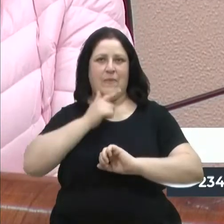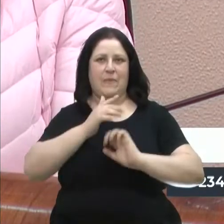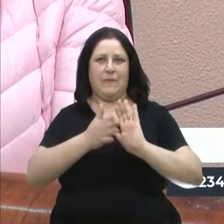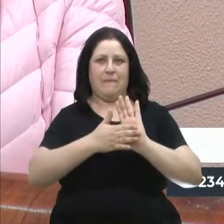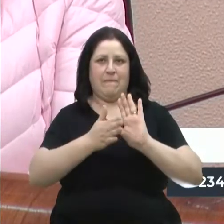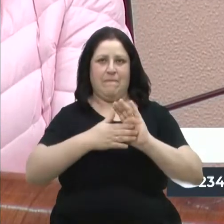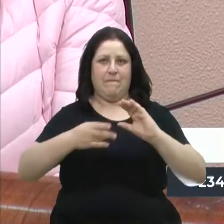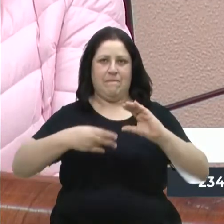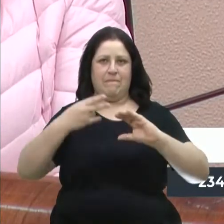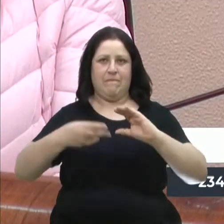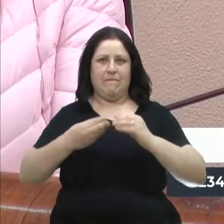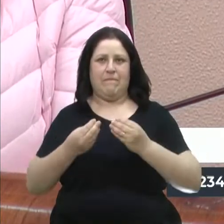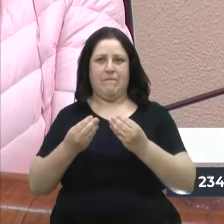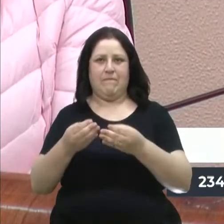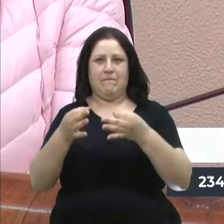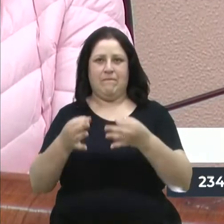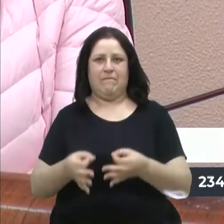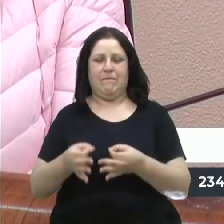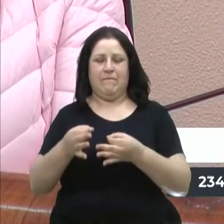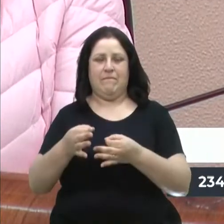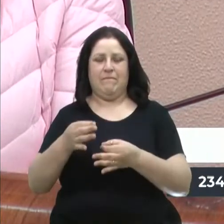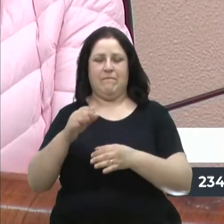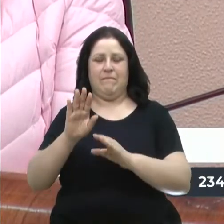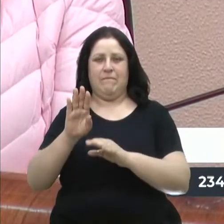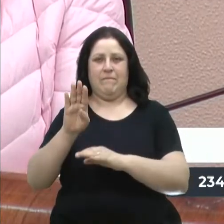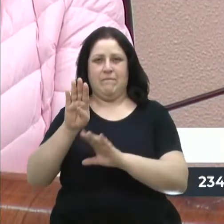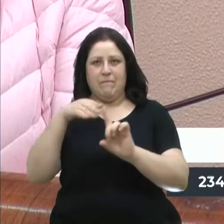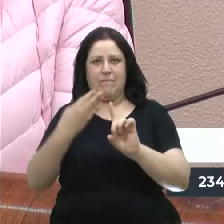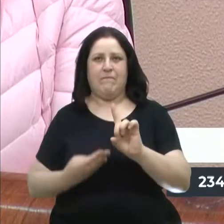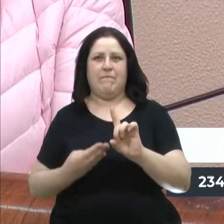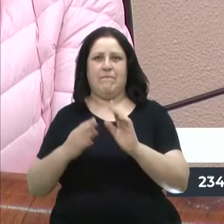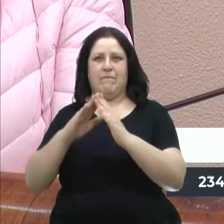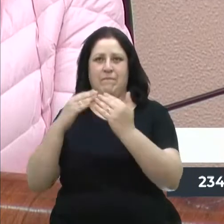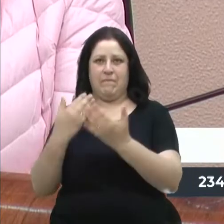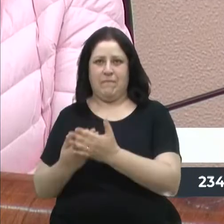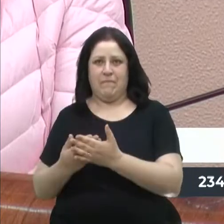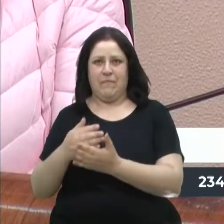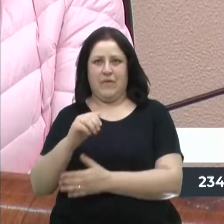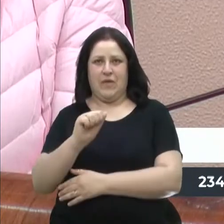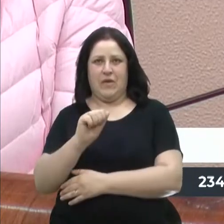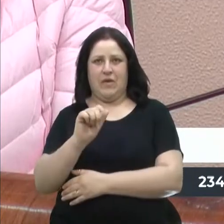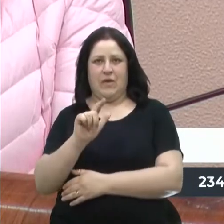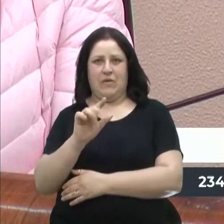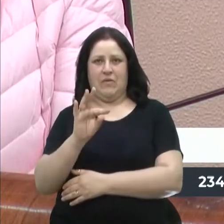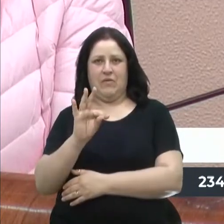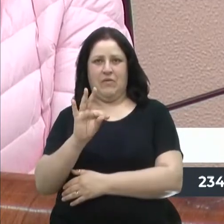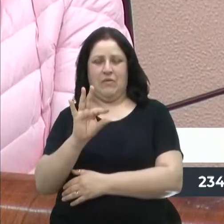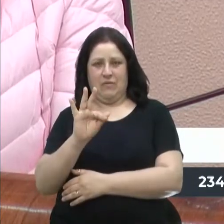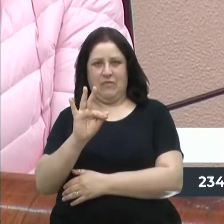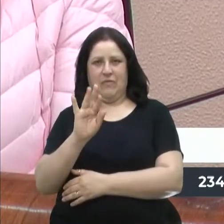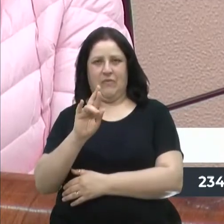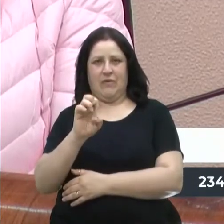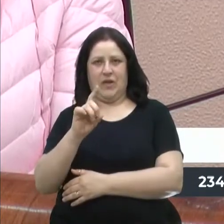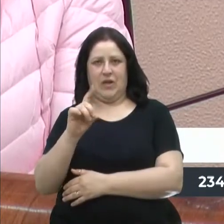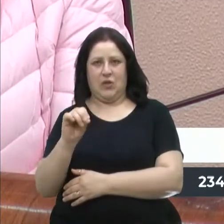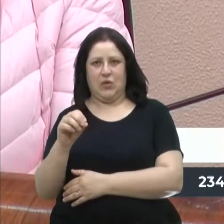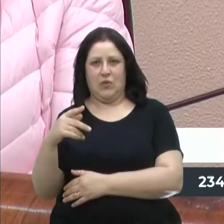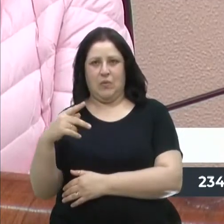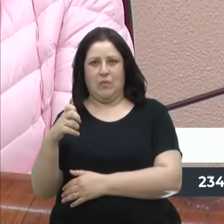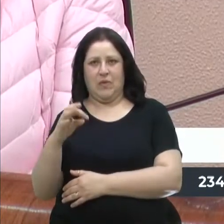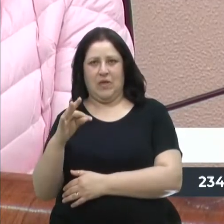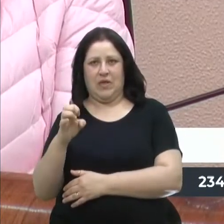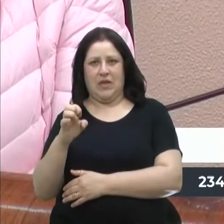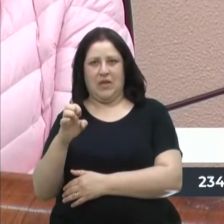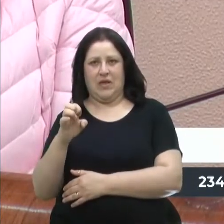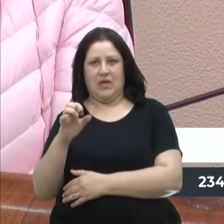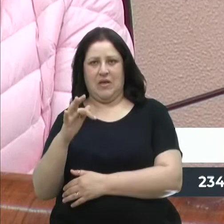presta justa homenagem a Escola Municipal de Ensino Fundamental Alfredo Belisário ptf por promover a educação e a formação